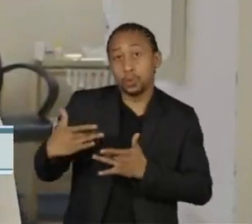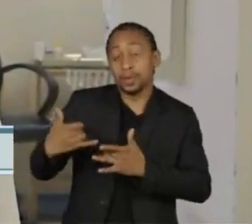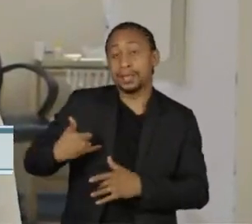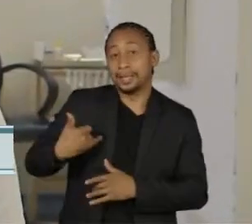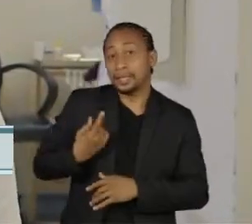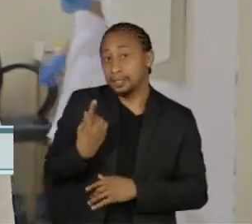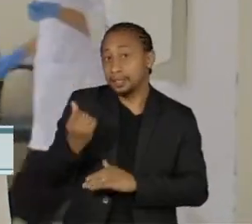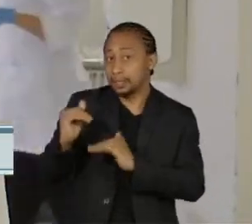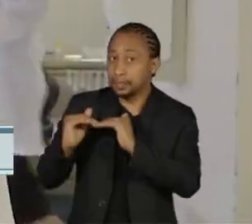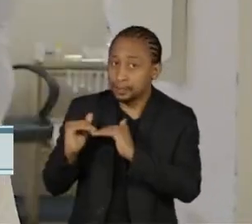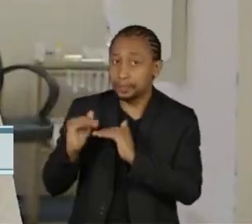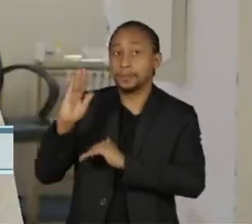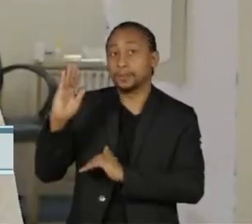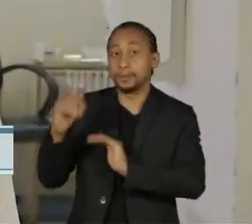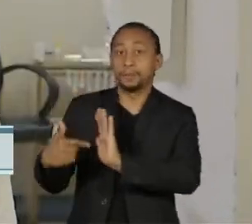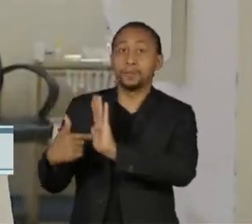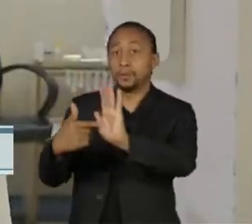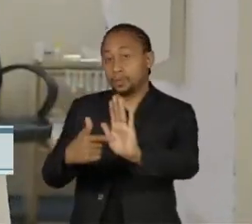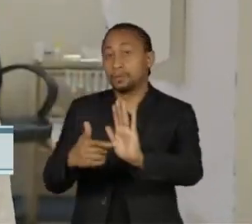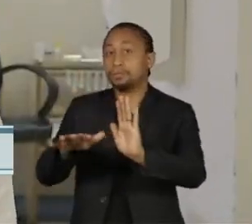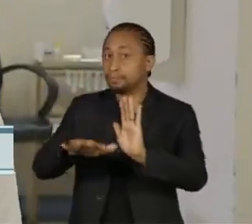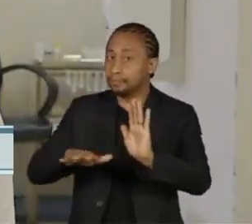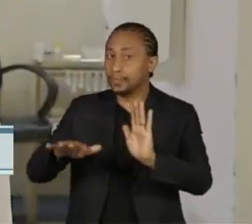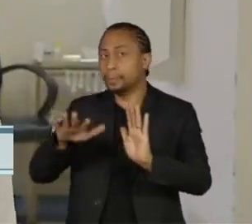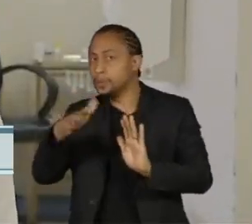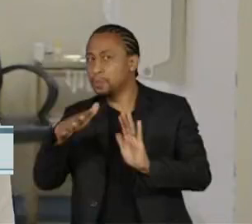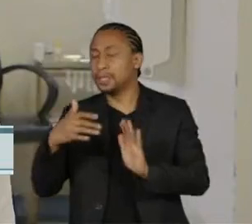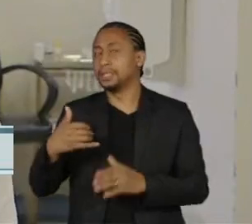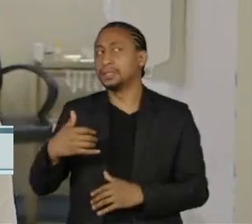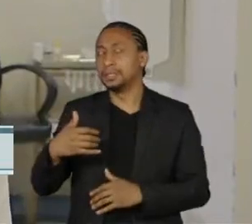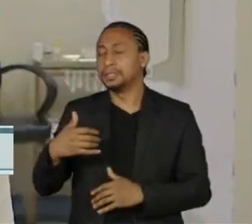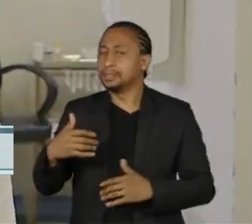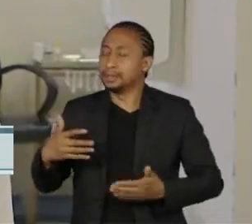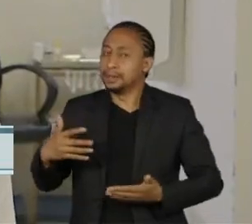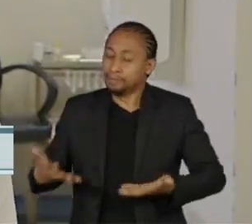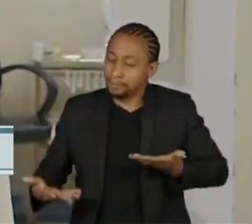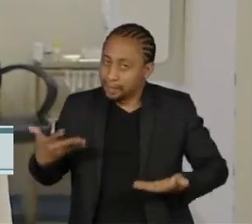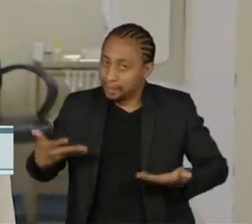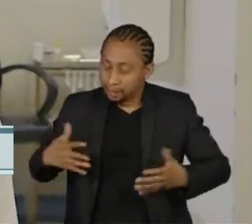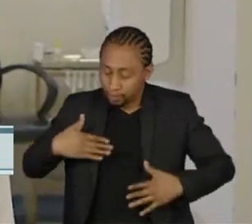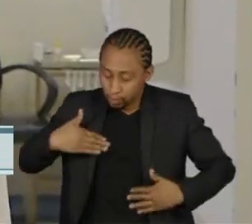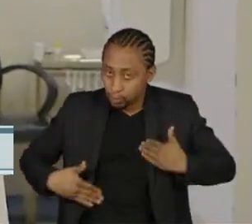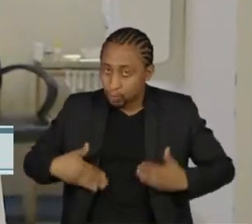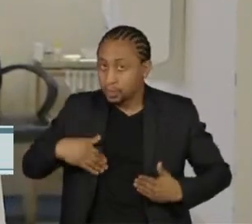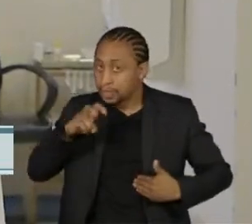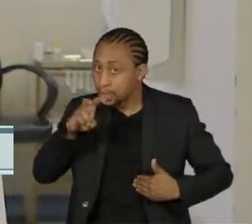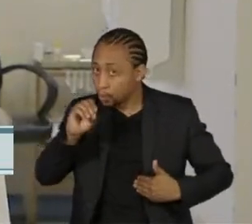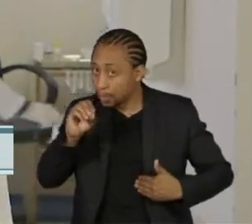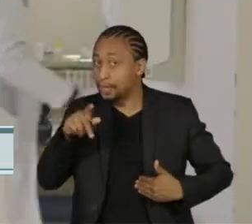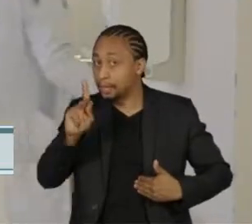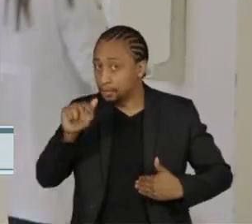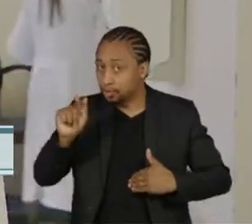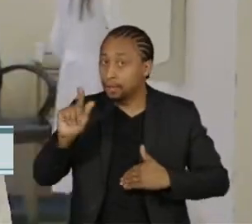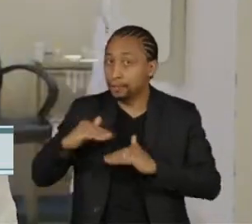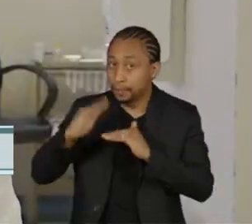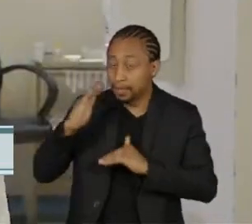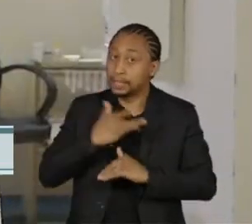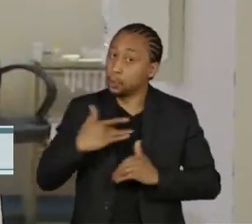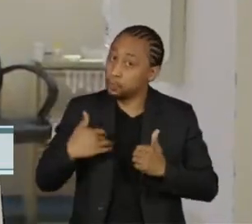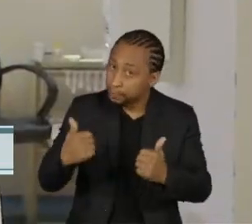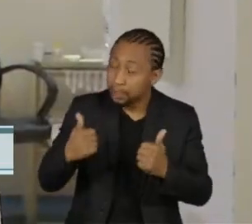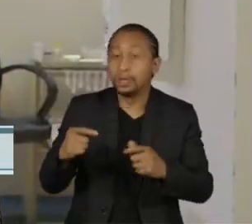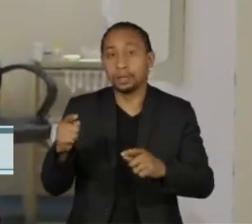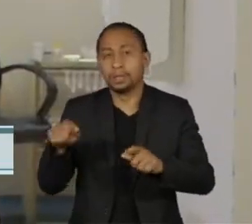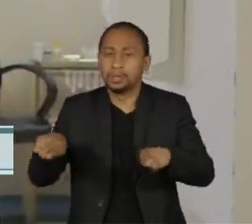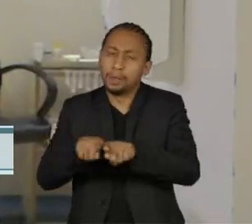69 anos, pesar pelo menos 50 quilos, estar em boas condições de saúde e alimentado. O Hemocentro da Unifesp,